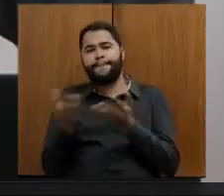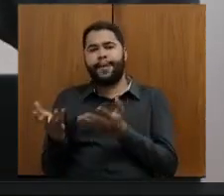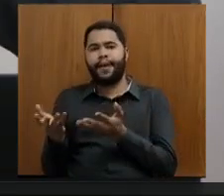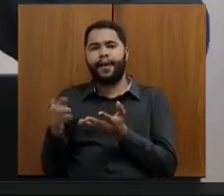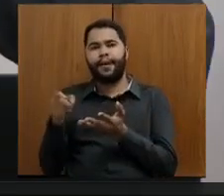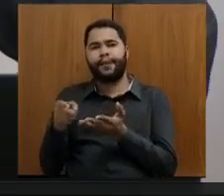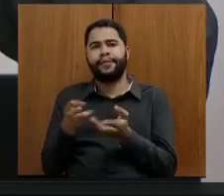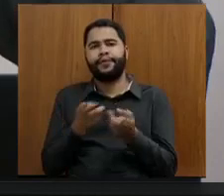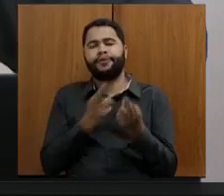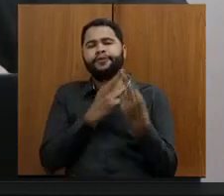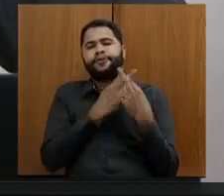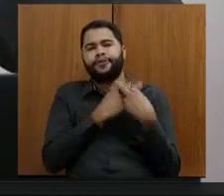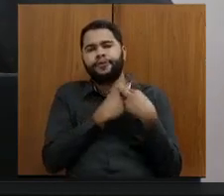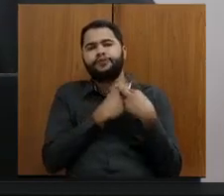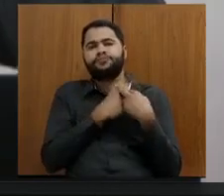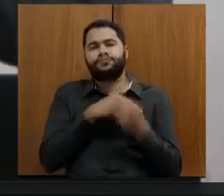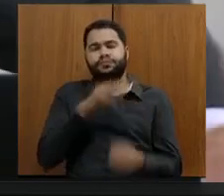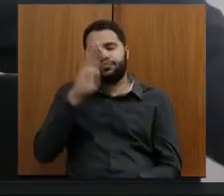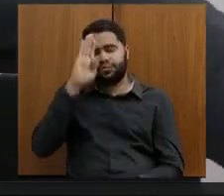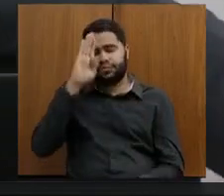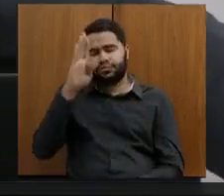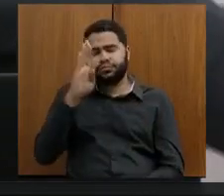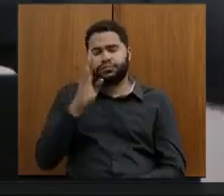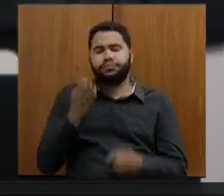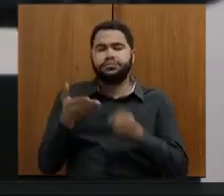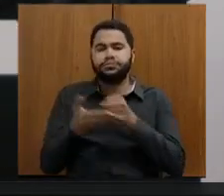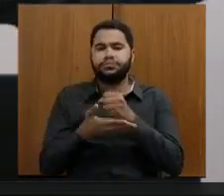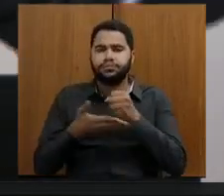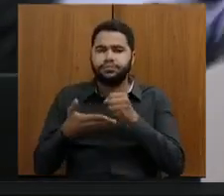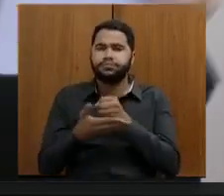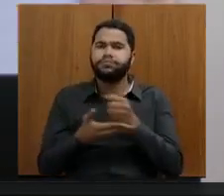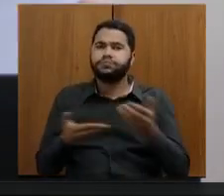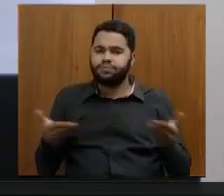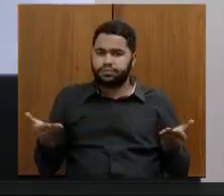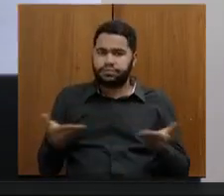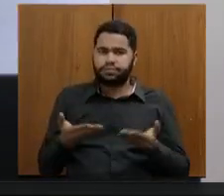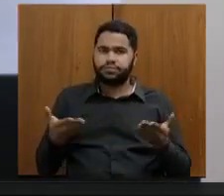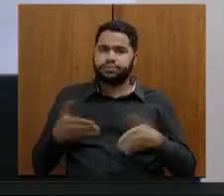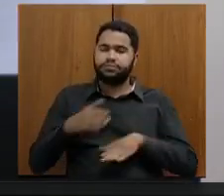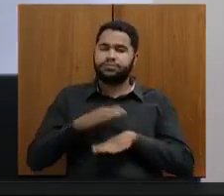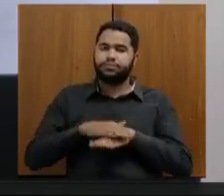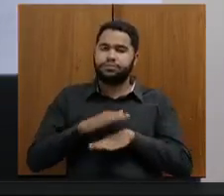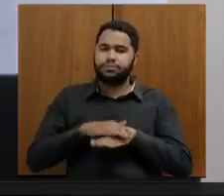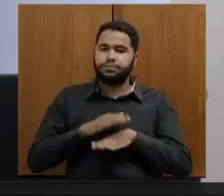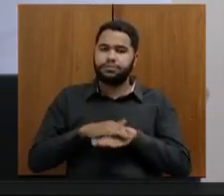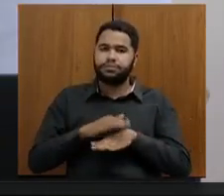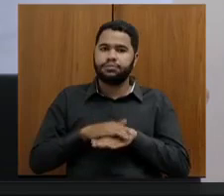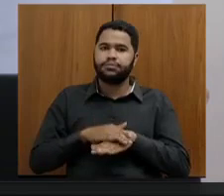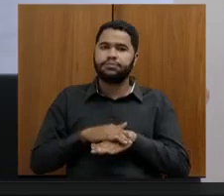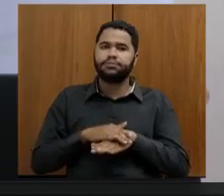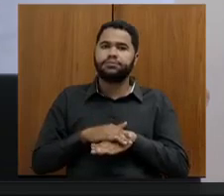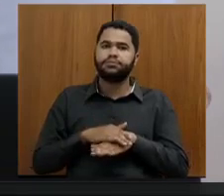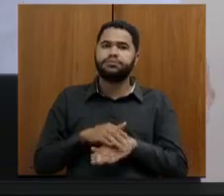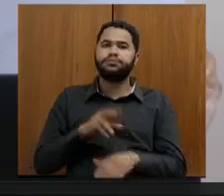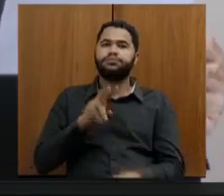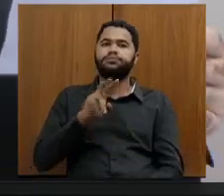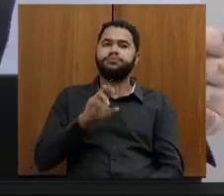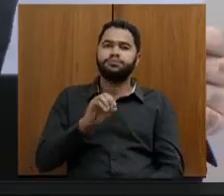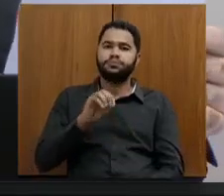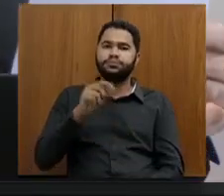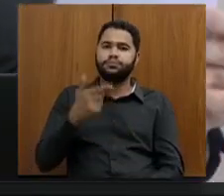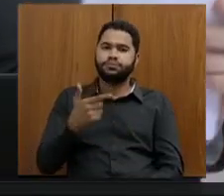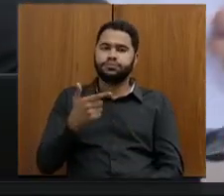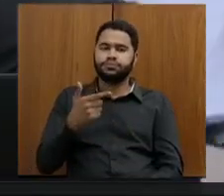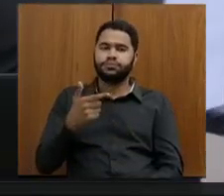das obrigações patronais com base agora aqui em mãos no Ofício 02